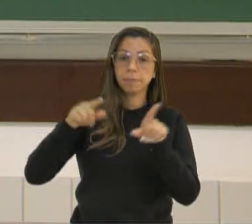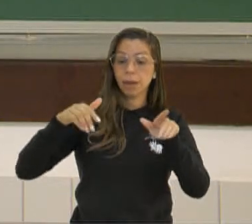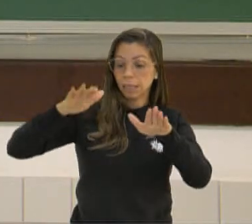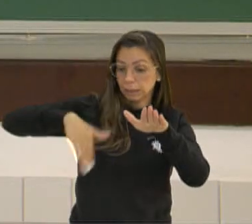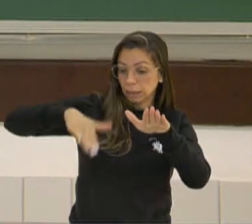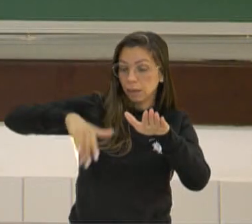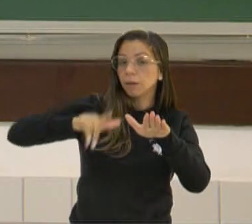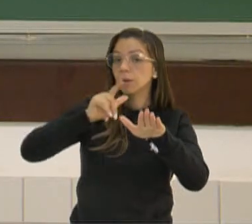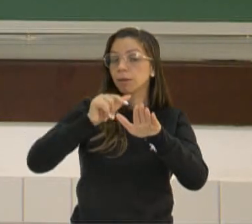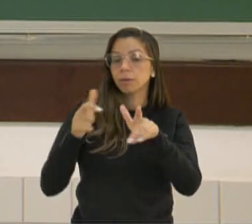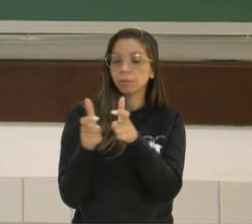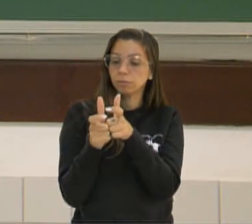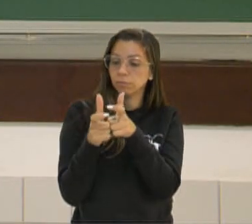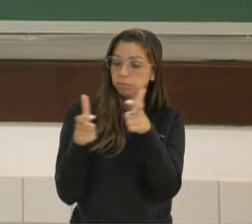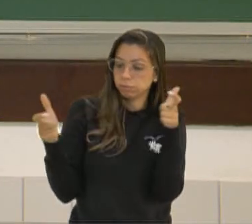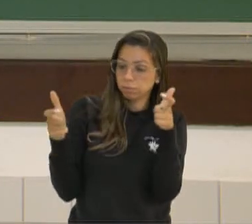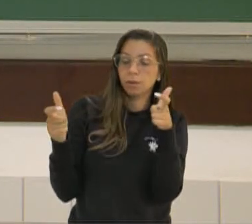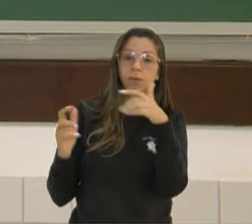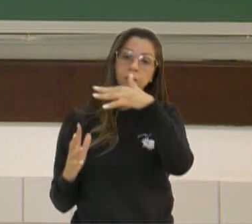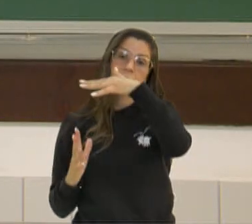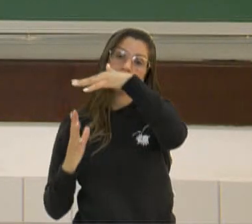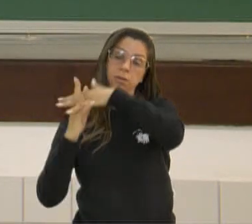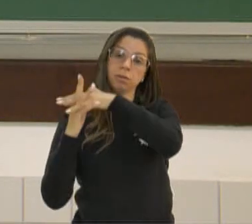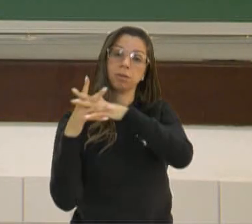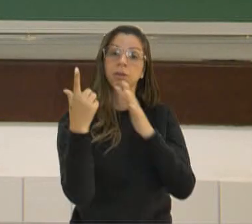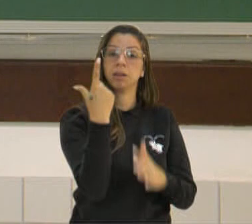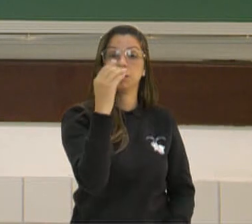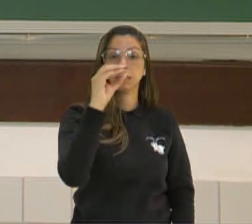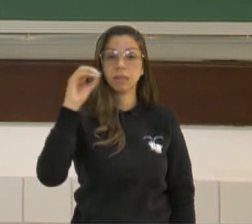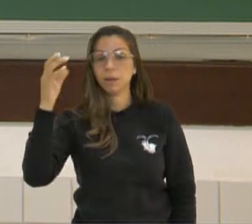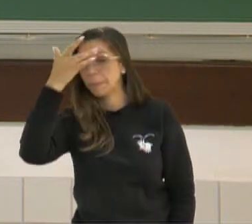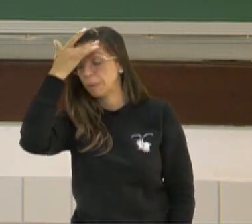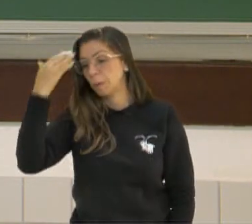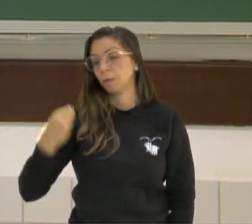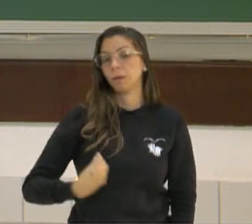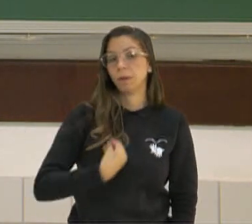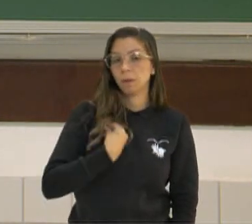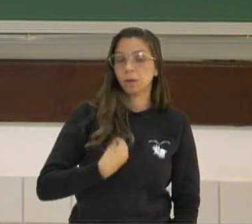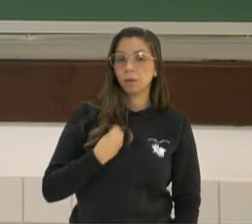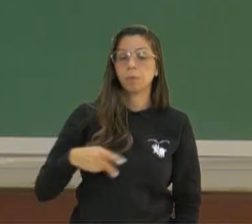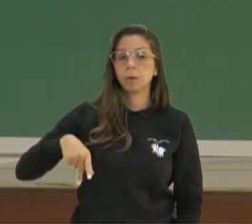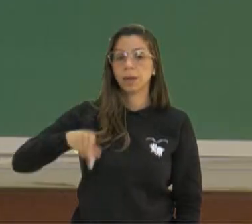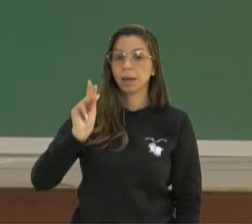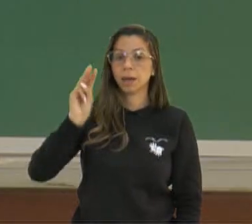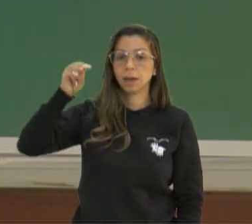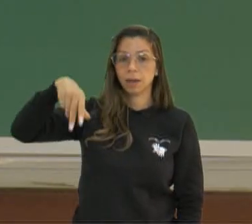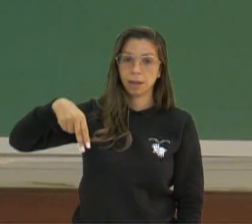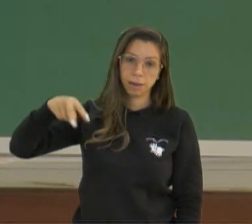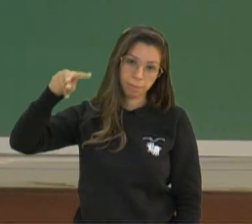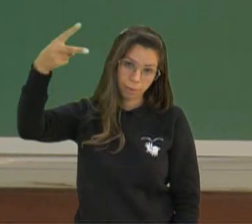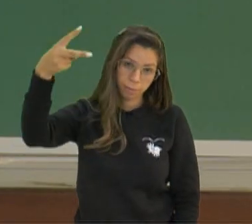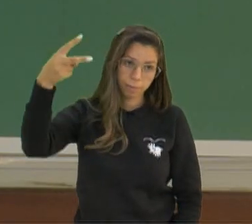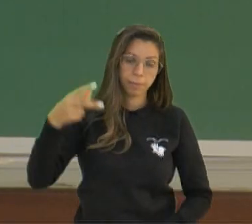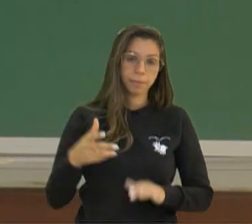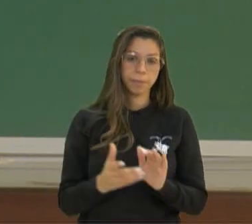a densidade demográfica chega a ultrapassar os 100 habitantes por quilômetro quadrado.